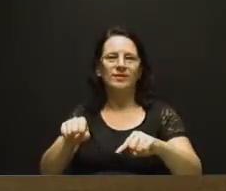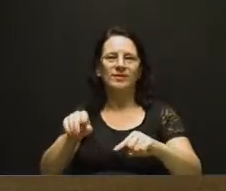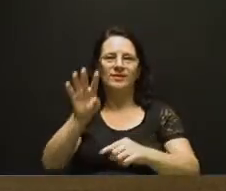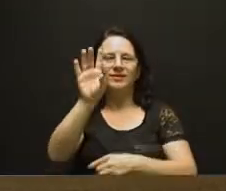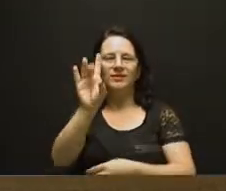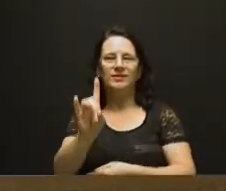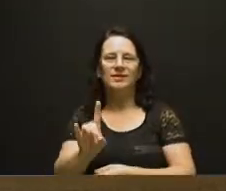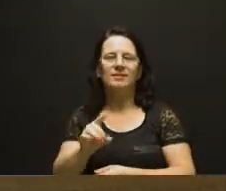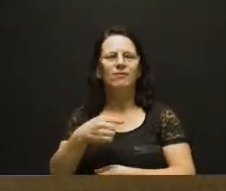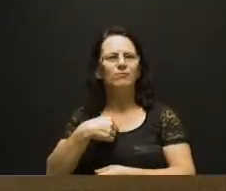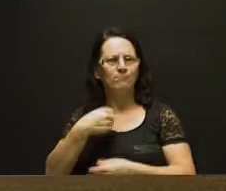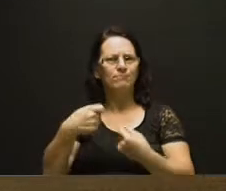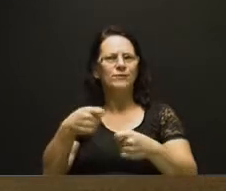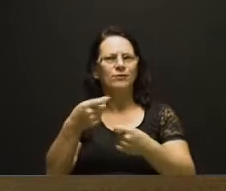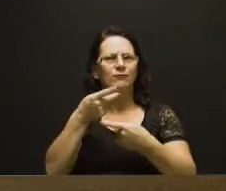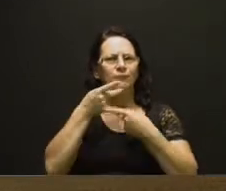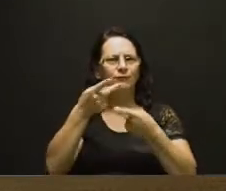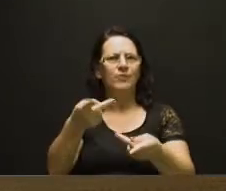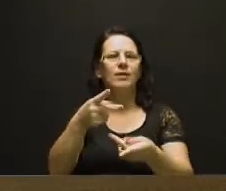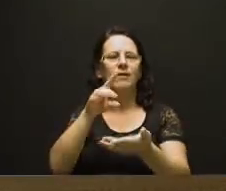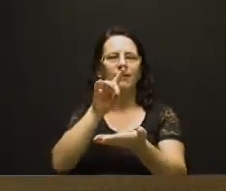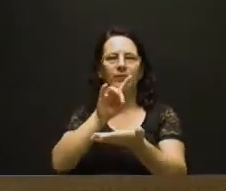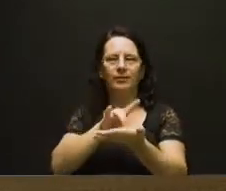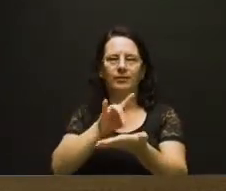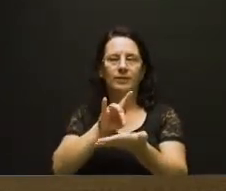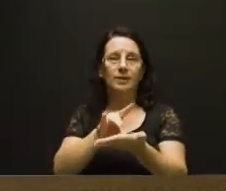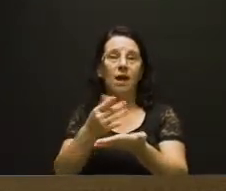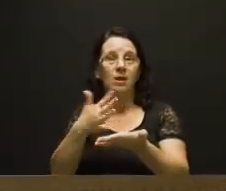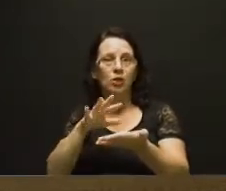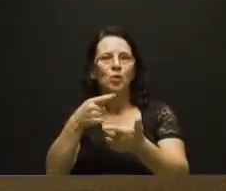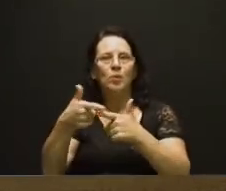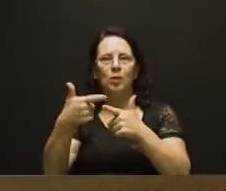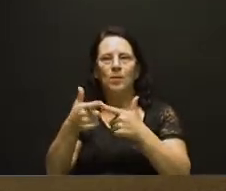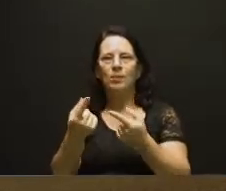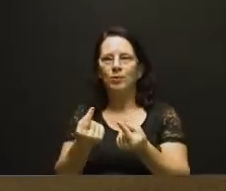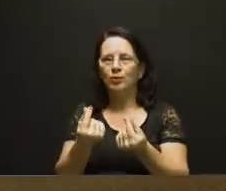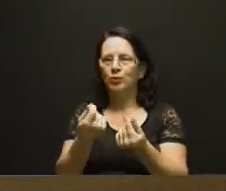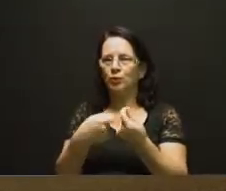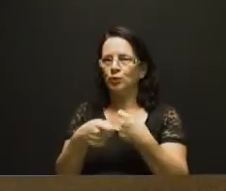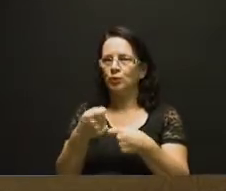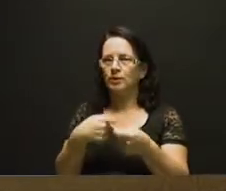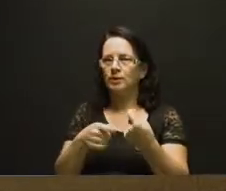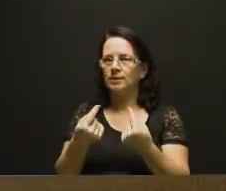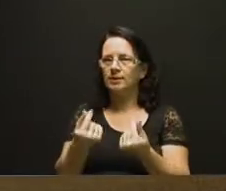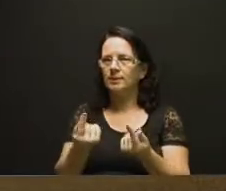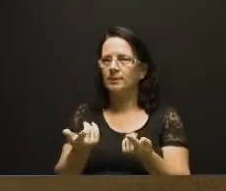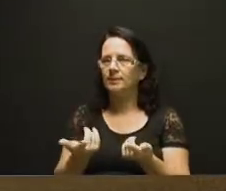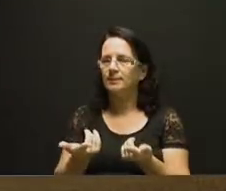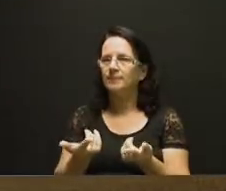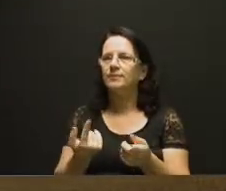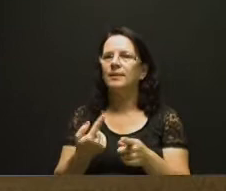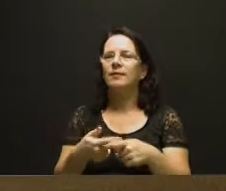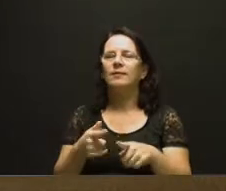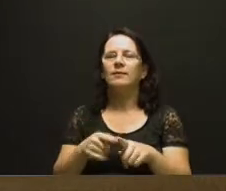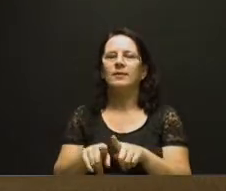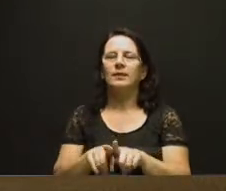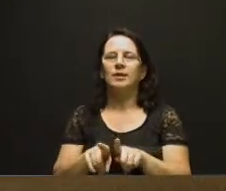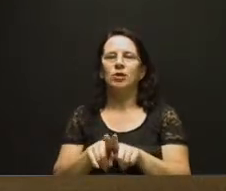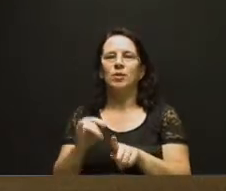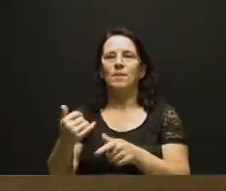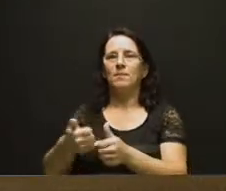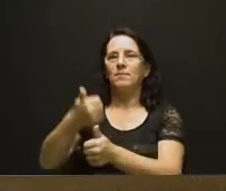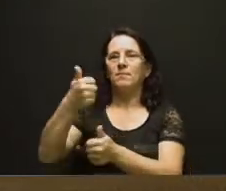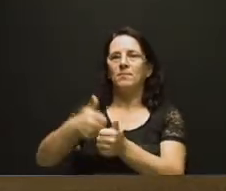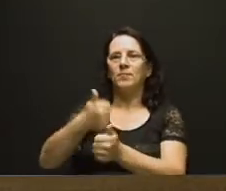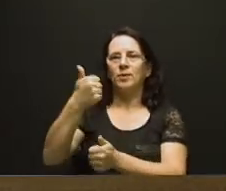às vezes tem que se dizer a verdade que a questão orçamentária também na questão e se desprestigiado colocar isso como hobby prioridade